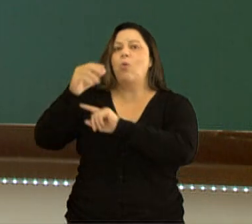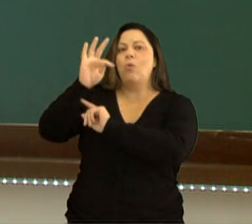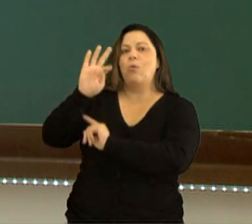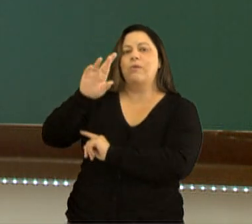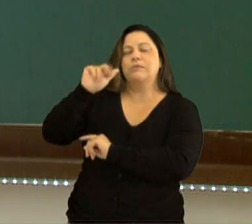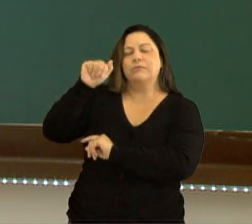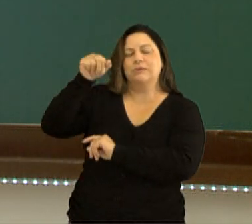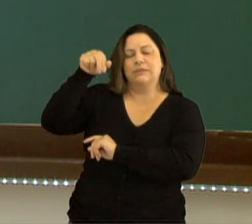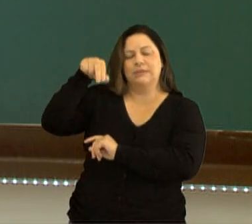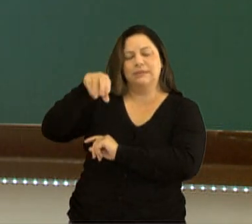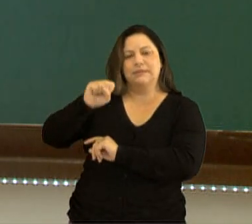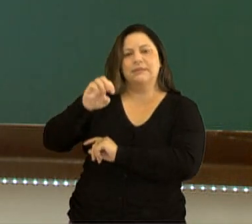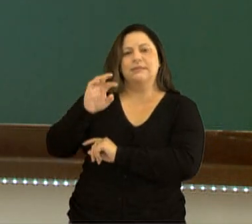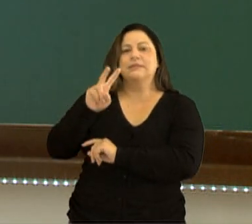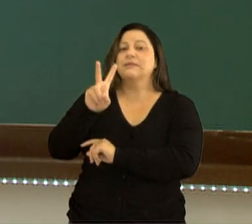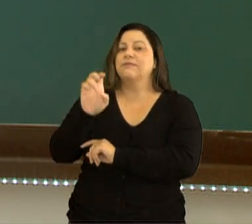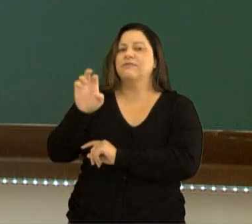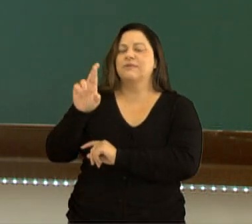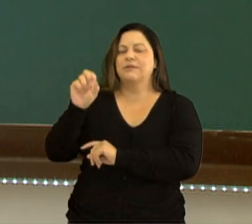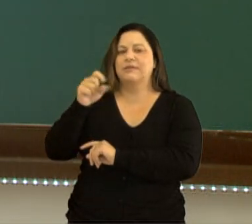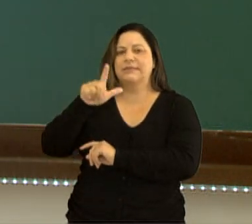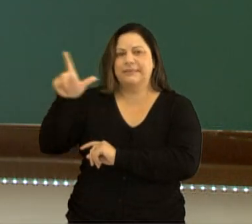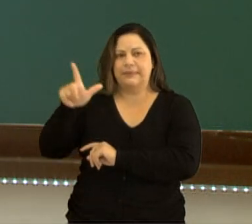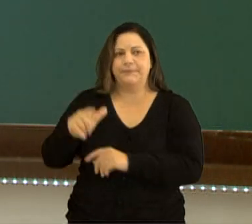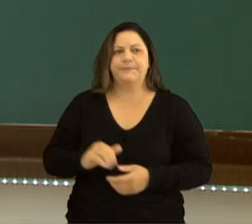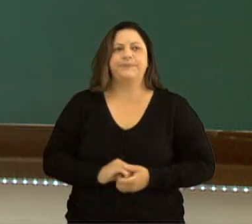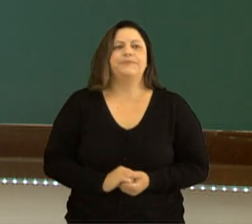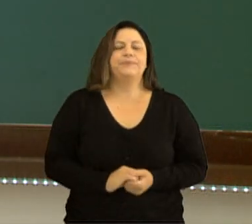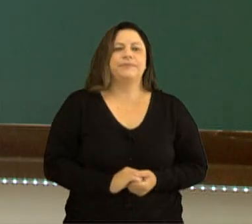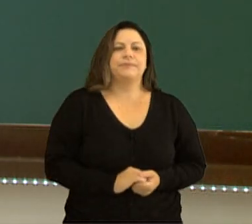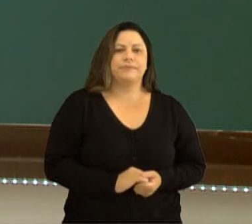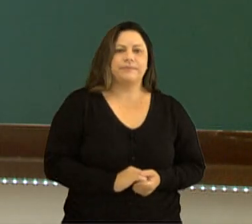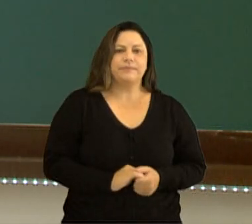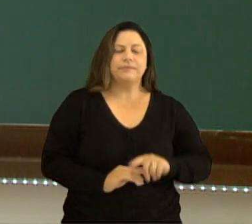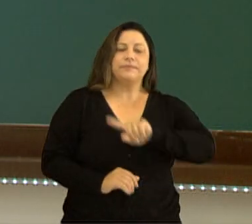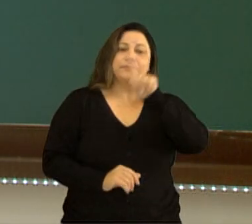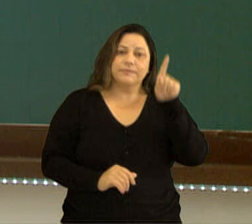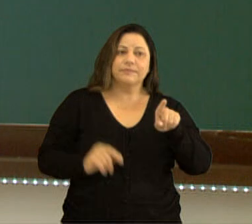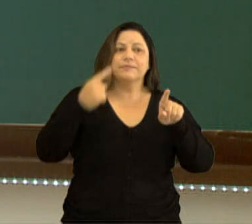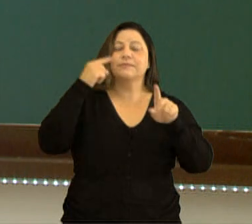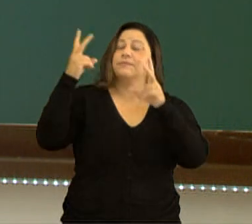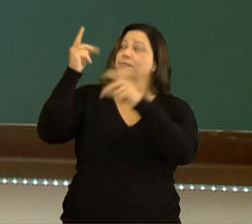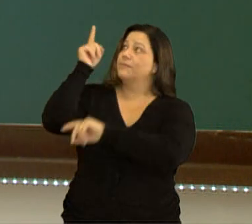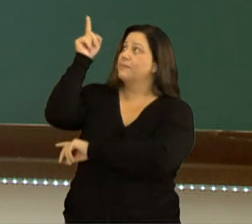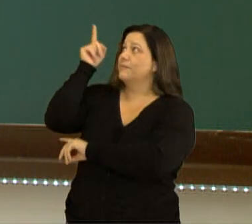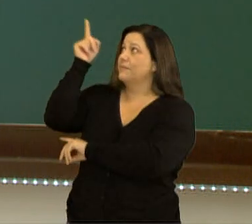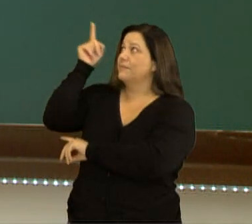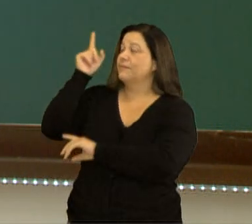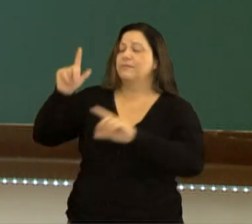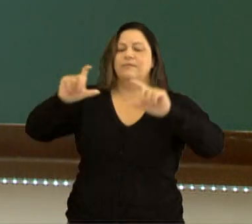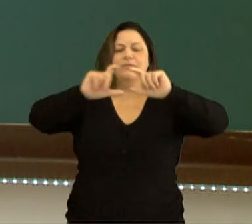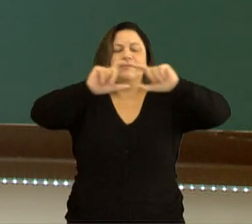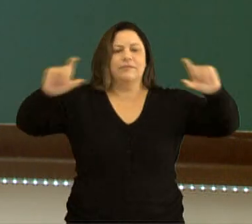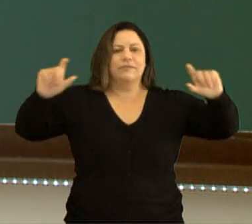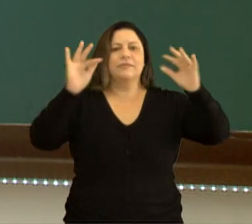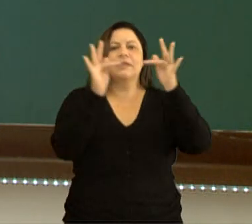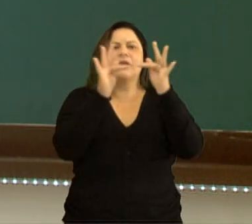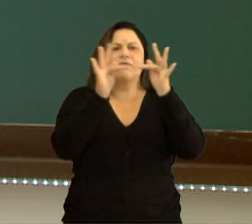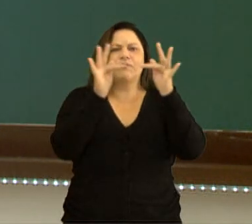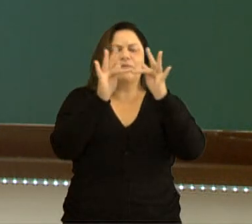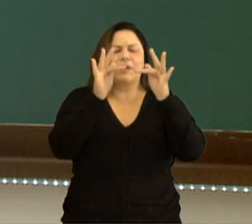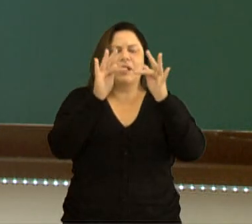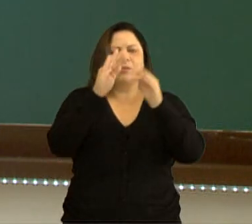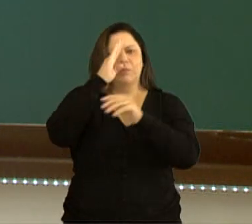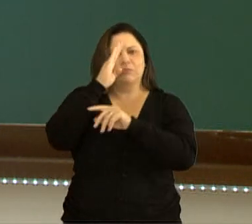A área lateral. A área lateral é 2πrh. Sempre destaque a fórmula, gente, do que você quer saber,